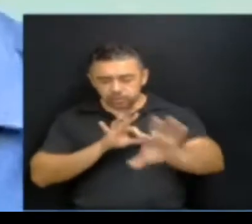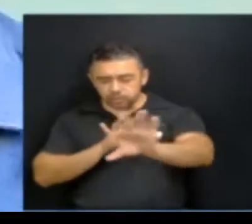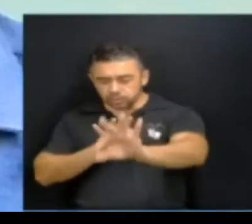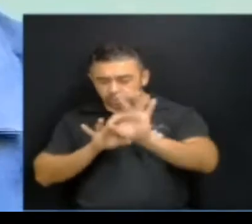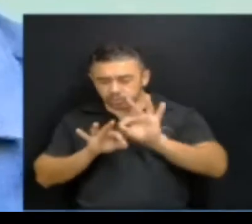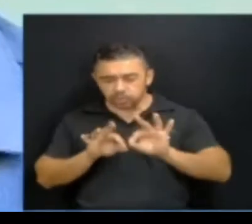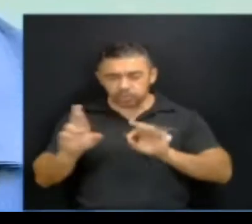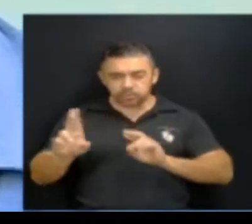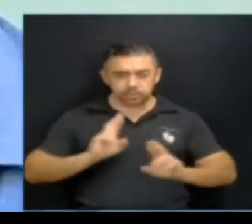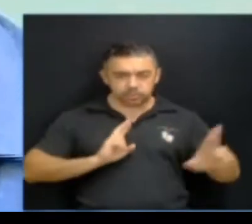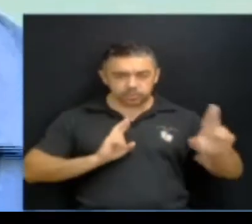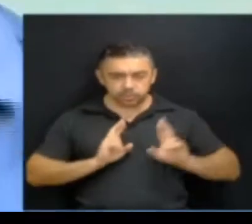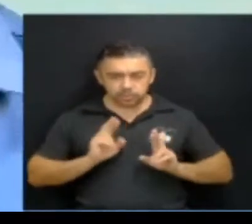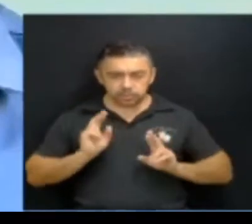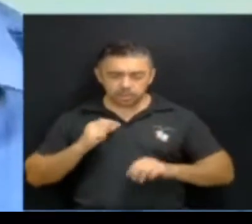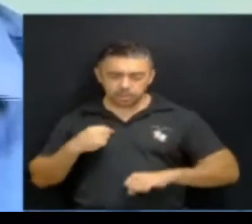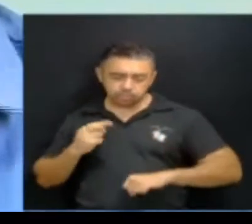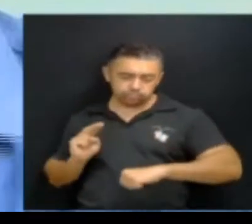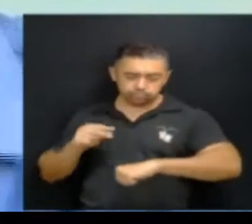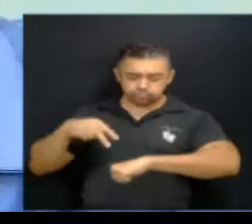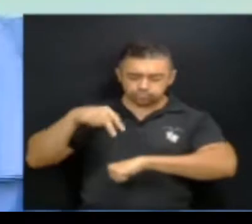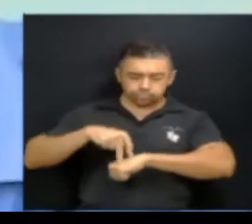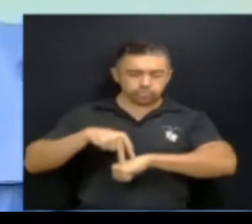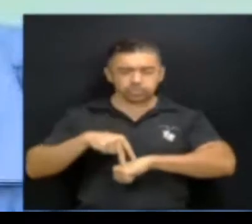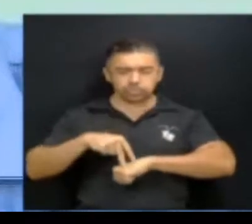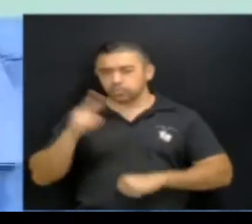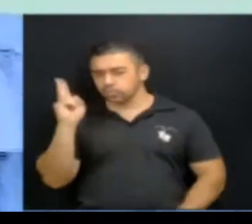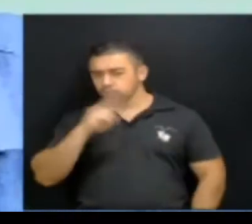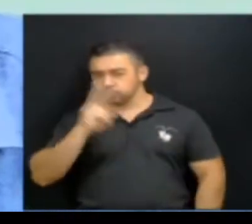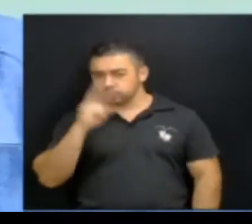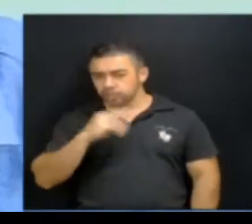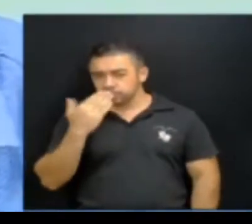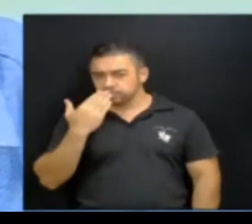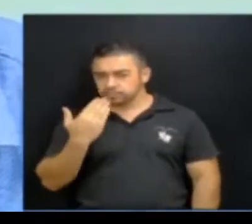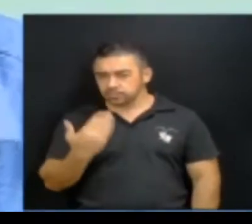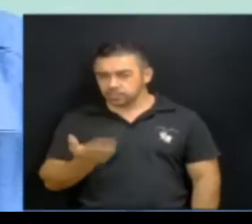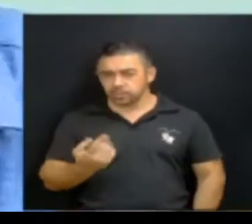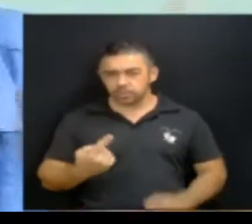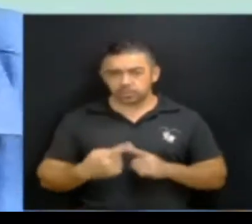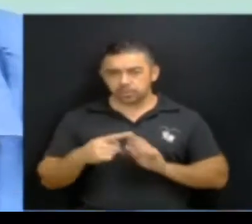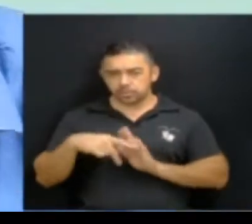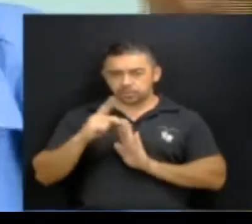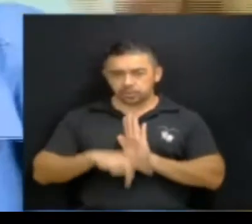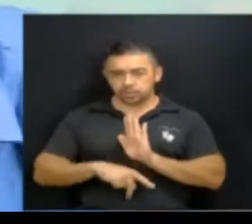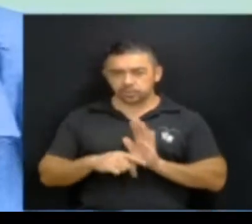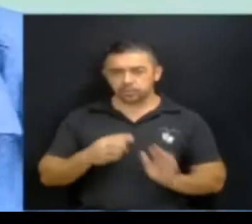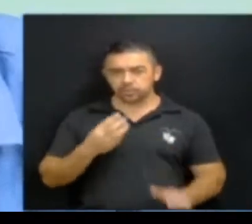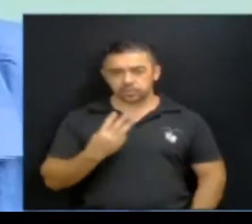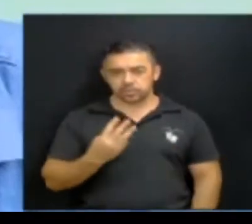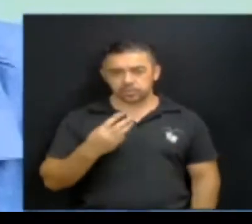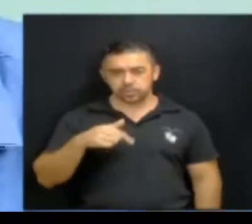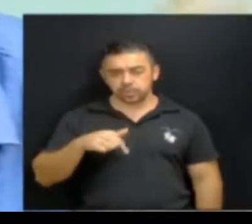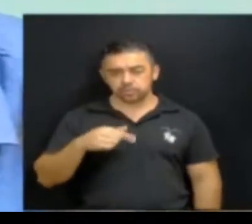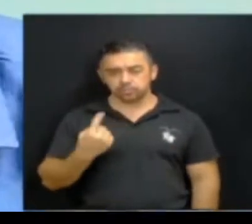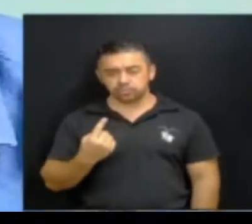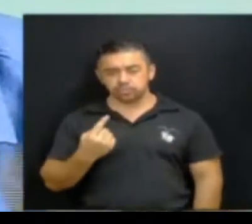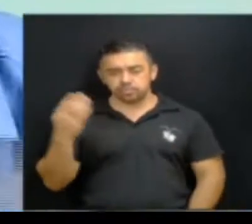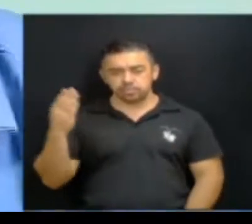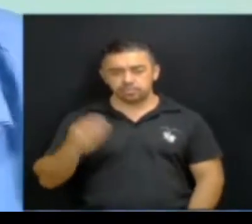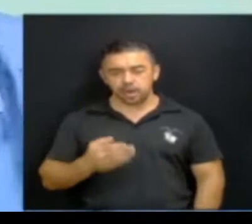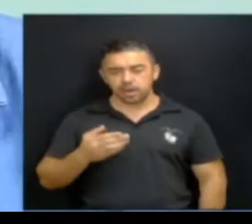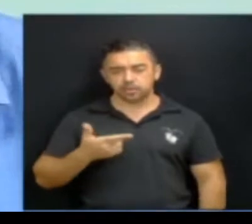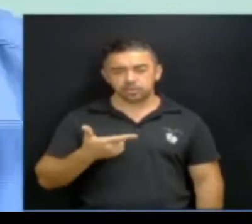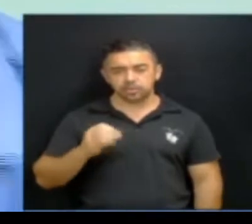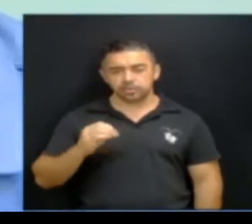tive ao me posicionar contra o regime de urgência, pois eu tenho um projeto apresentado 371/2021,